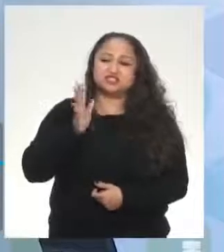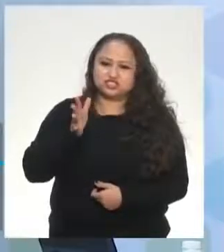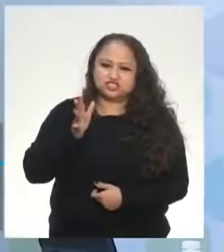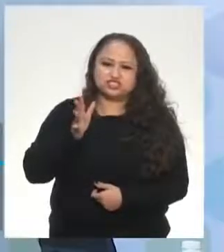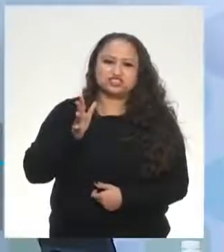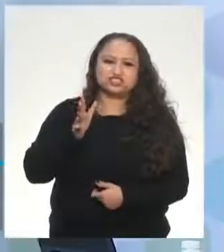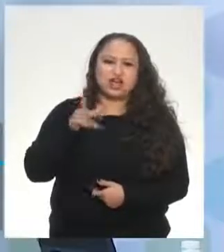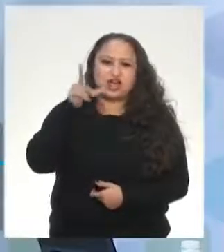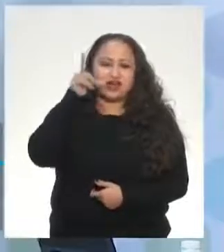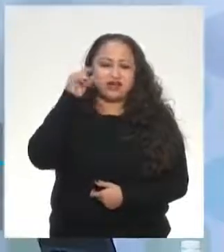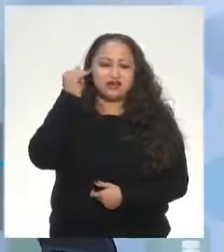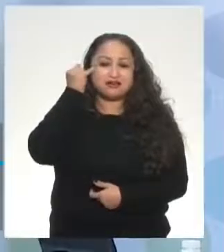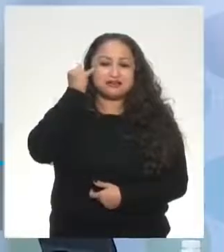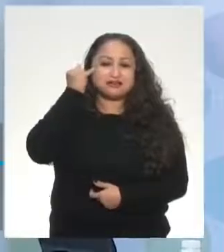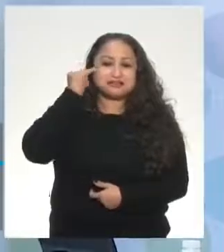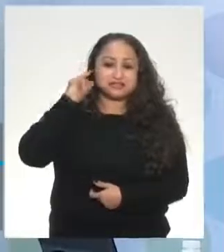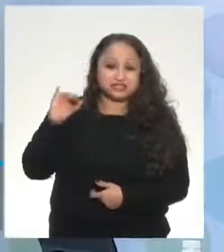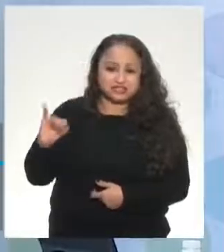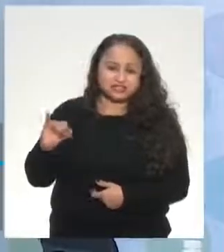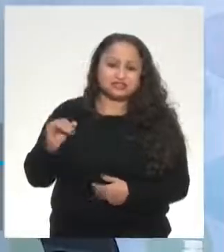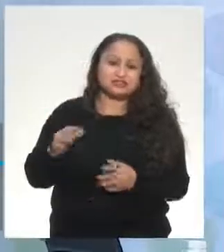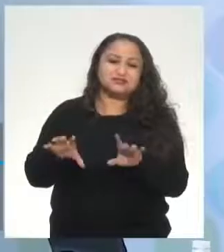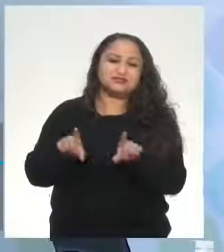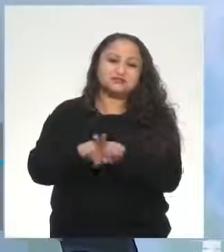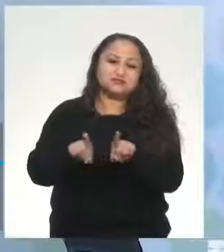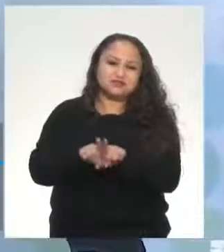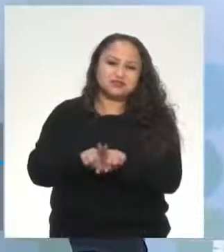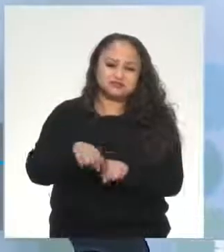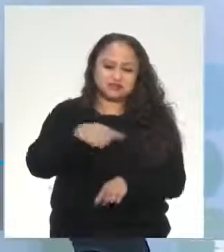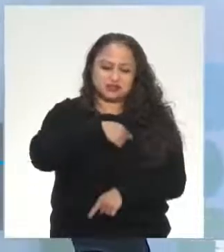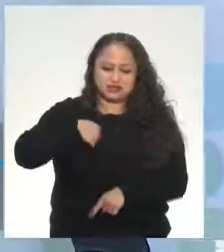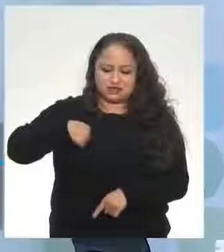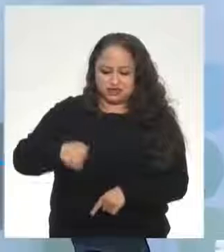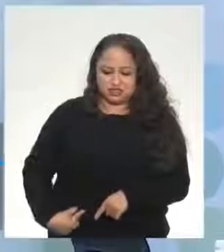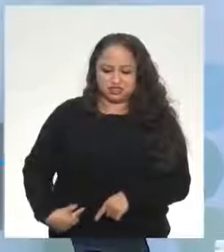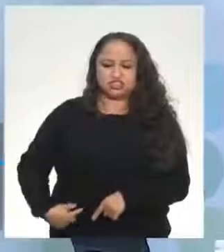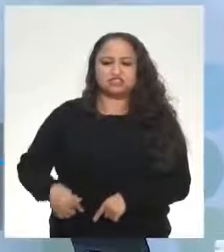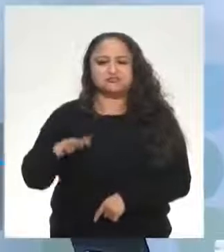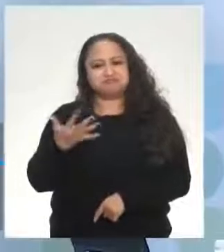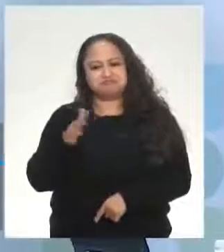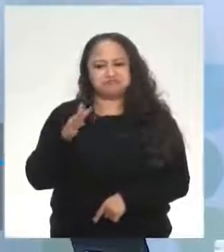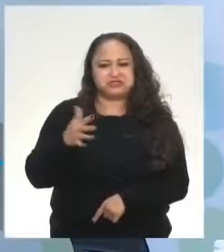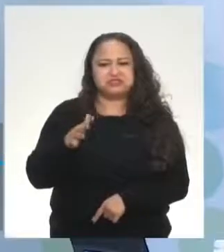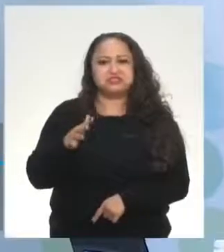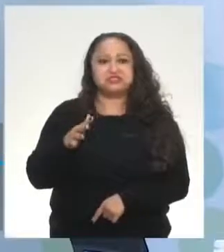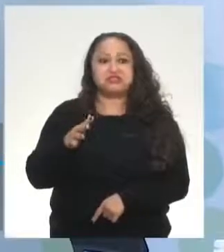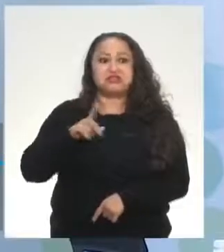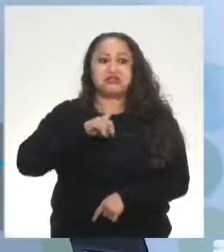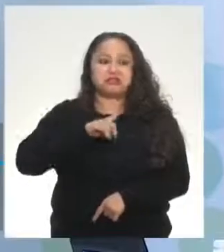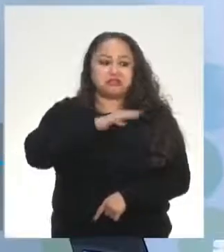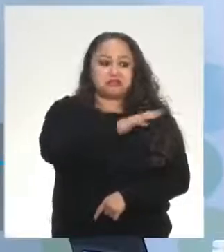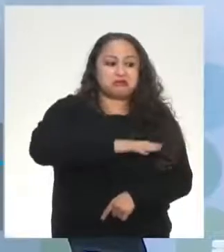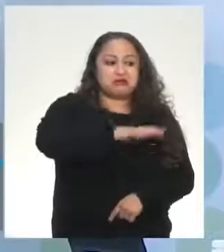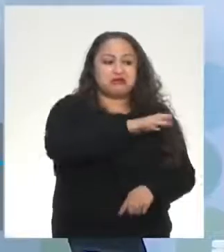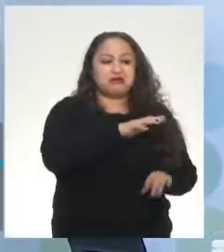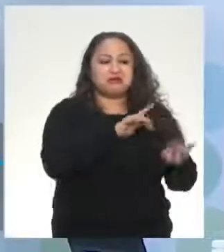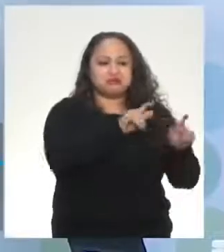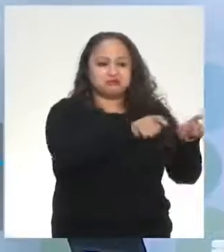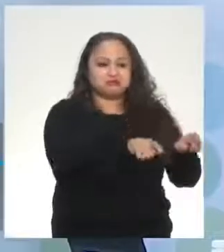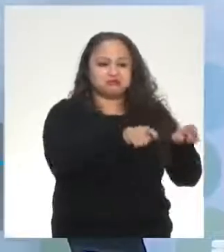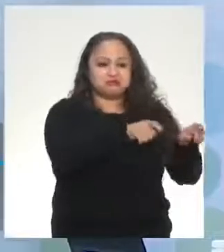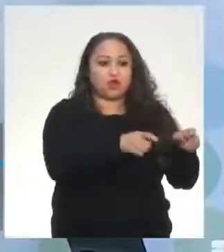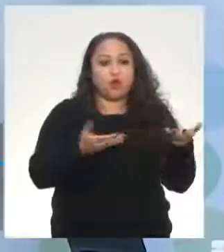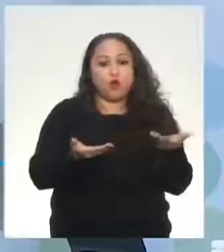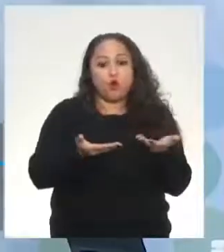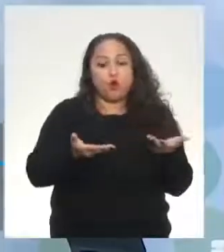A gente lembra que anos atrás, décadas, né, na realidade, a China era mais rural do que urbana. Hoje já é um equilíbrio. Tem que lembrar